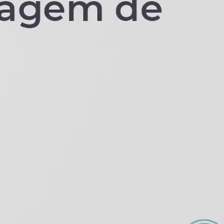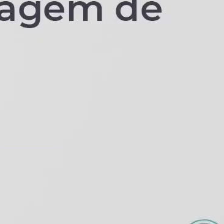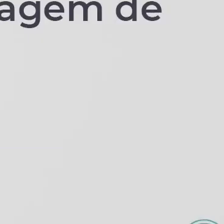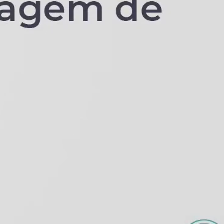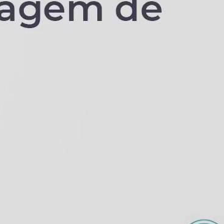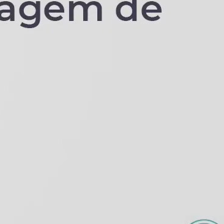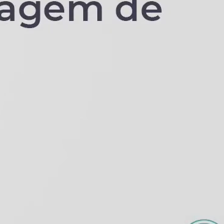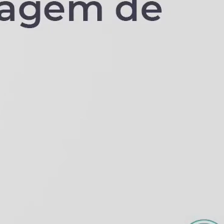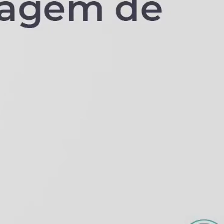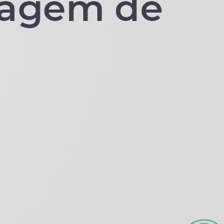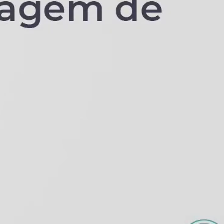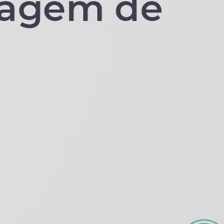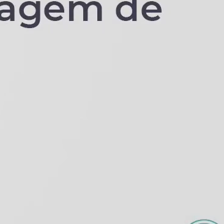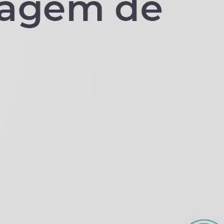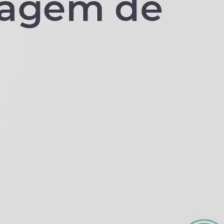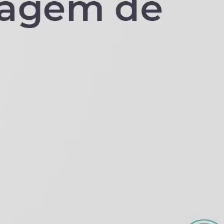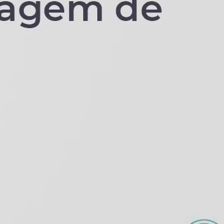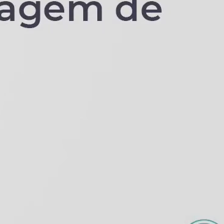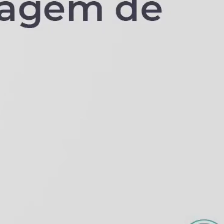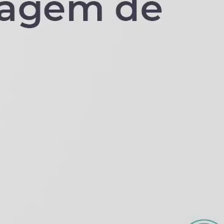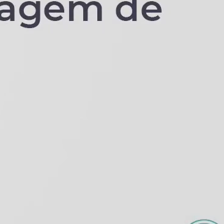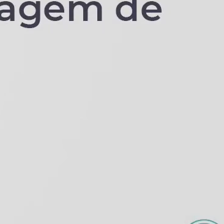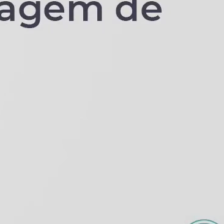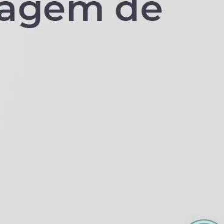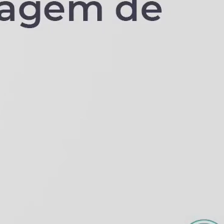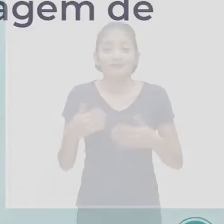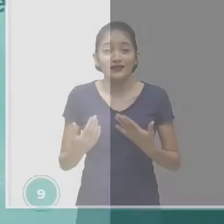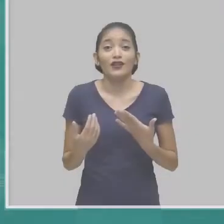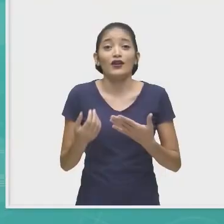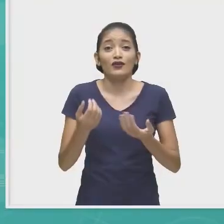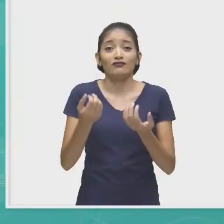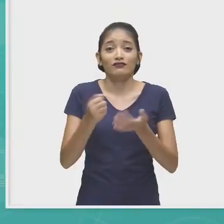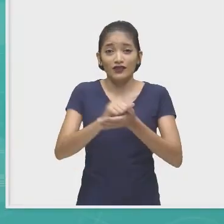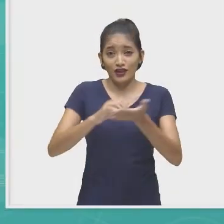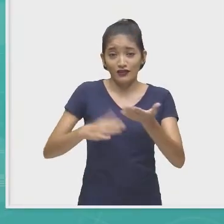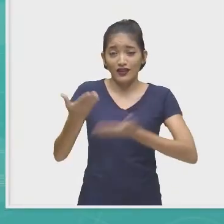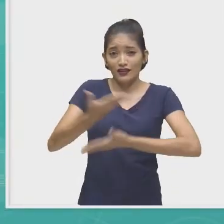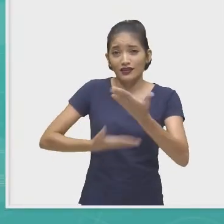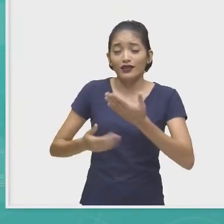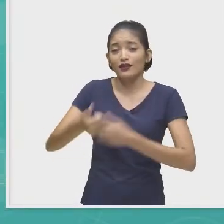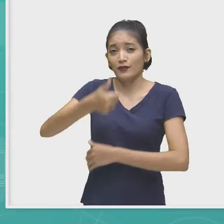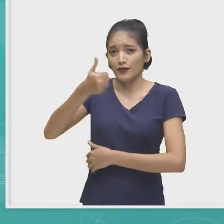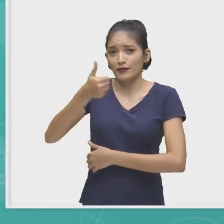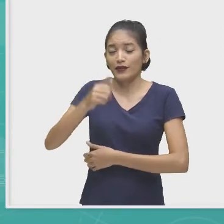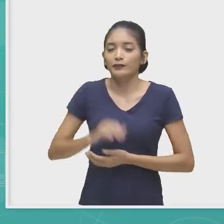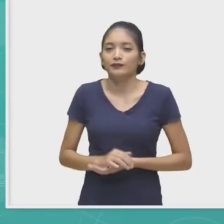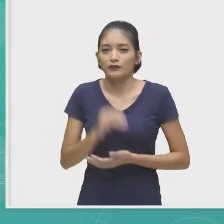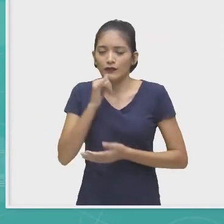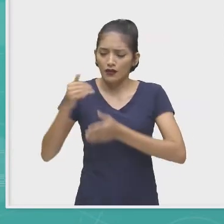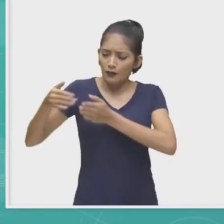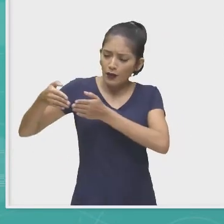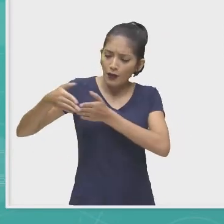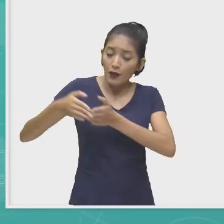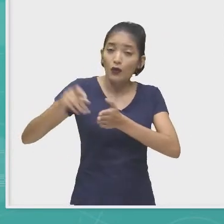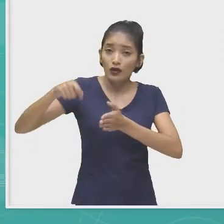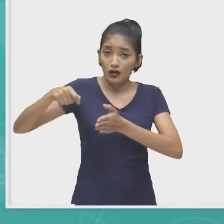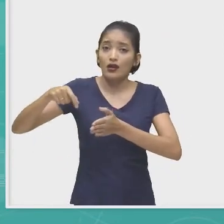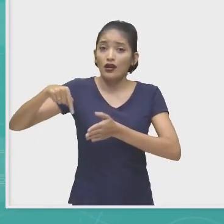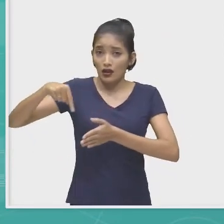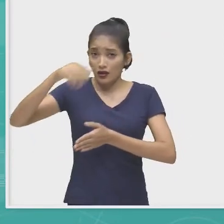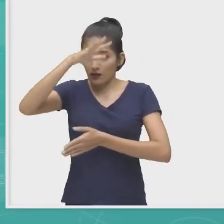Então, dinâmica local interativa. Questão 1. Uma lancha partiu de Manaus com destino